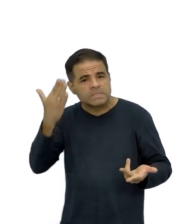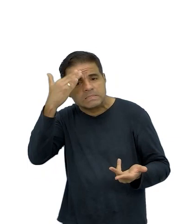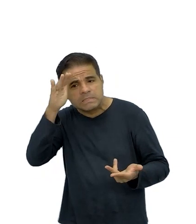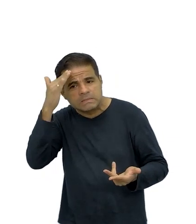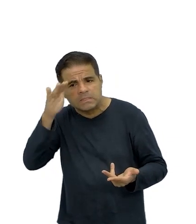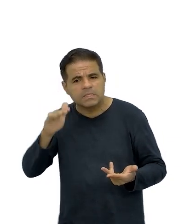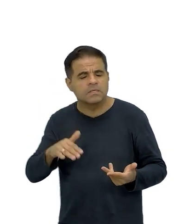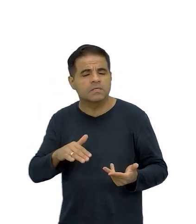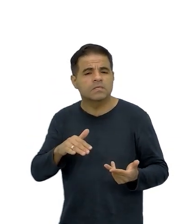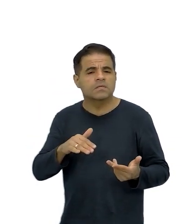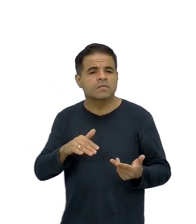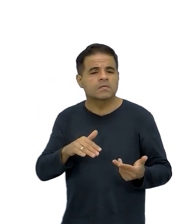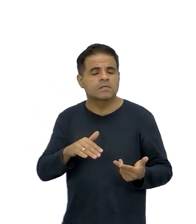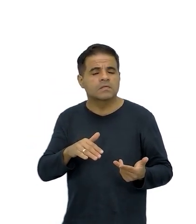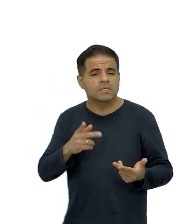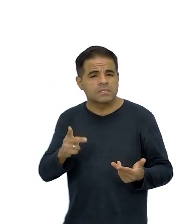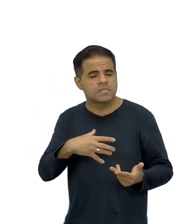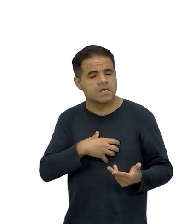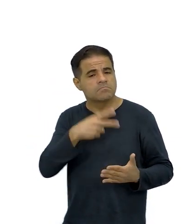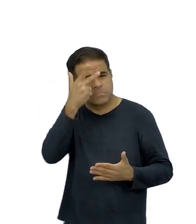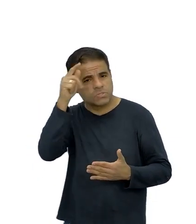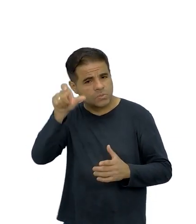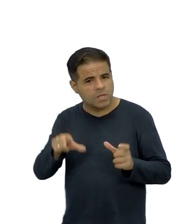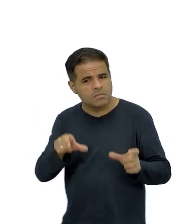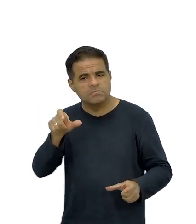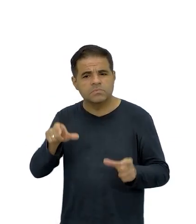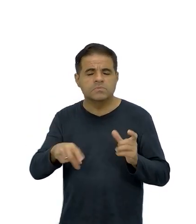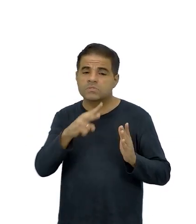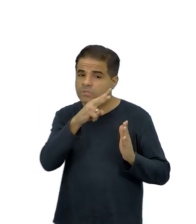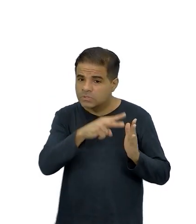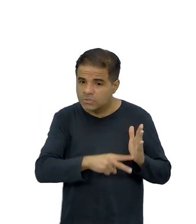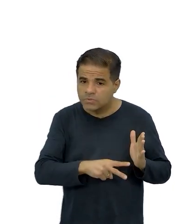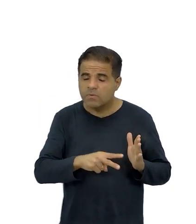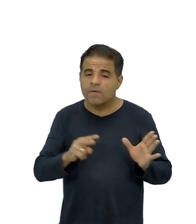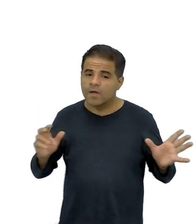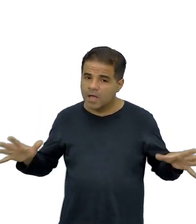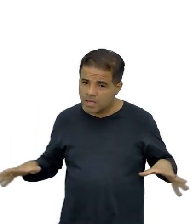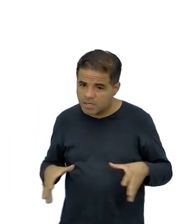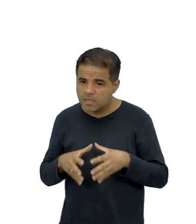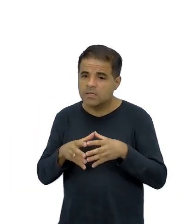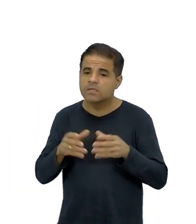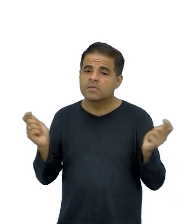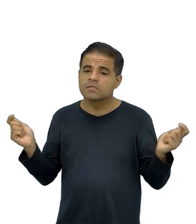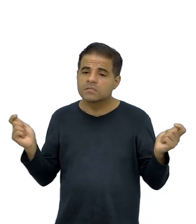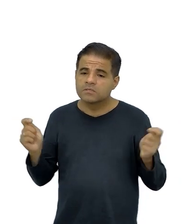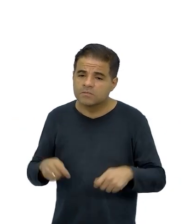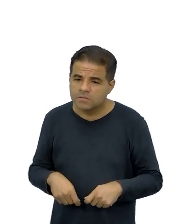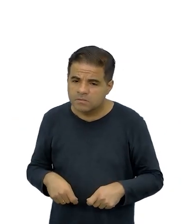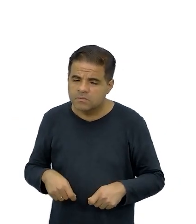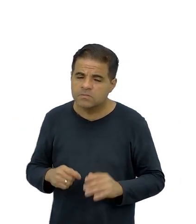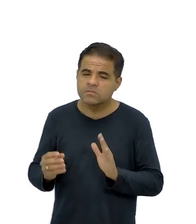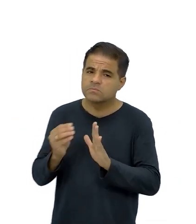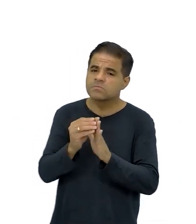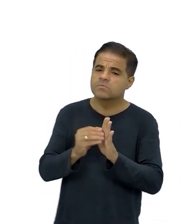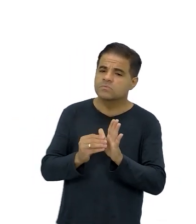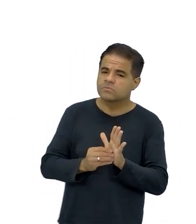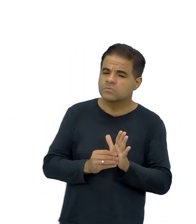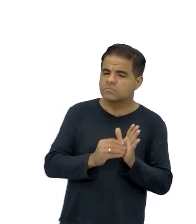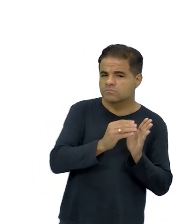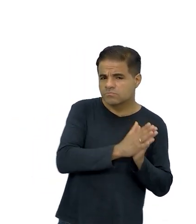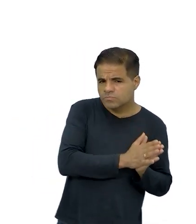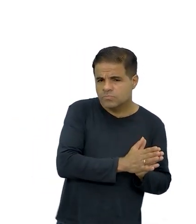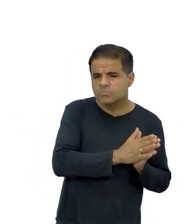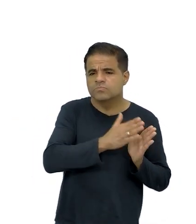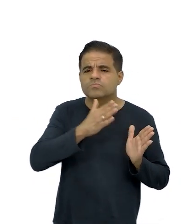entender pelos seus leitores. O propósito é que eles sejam capazes de pontuar um trecho de